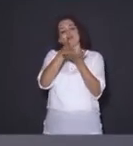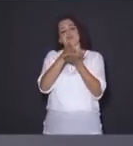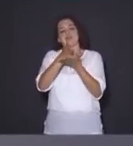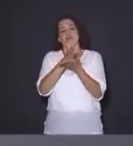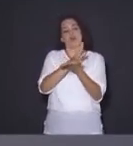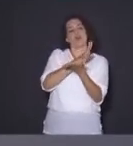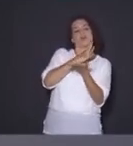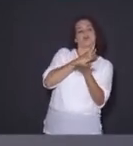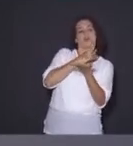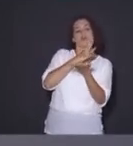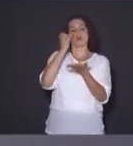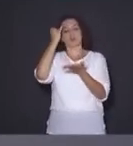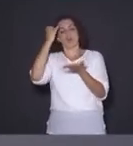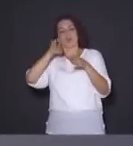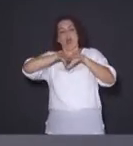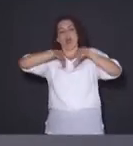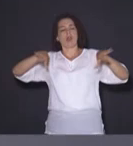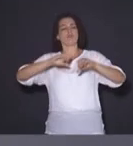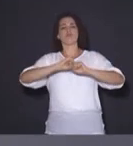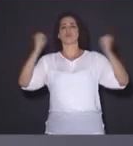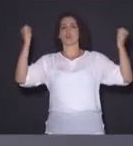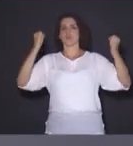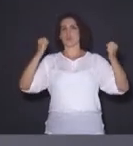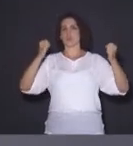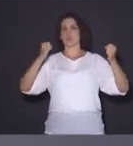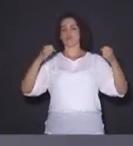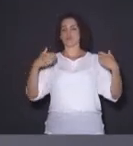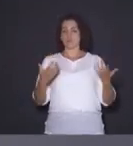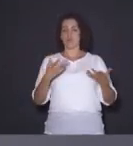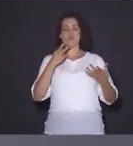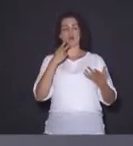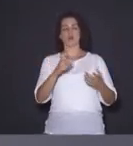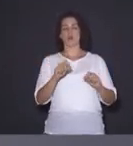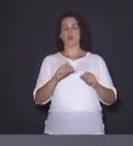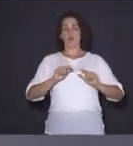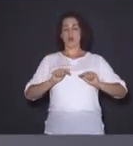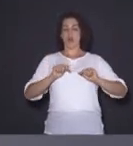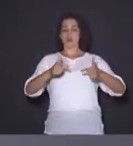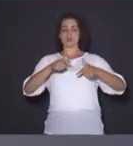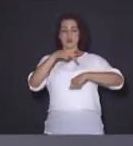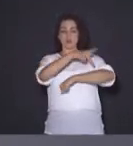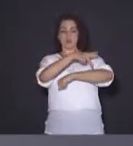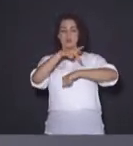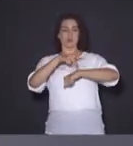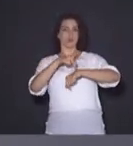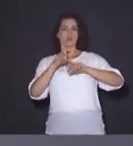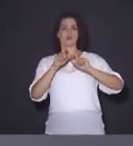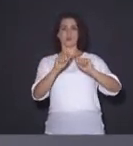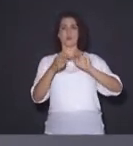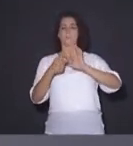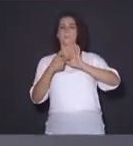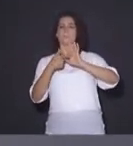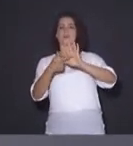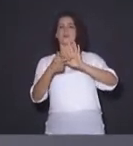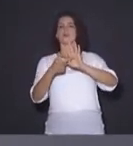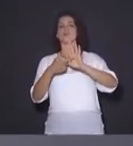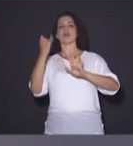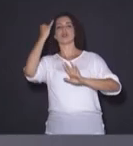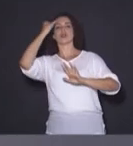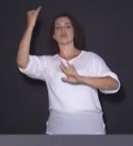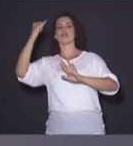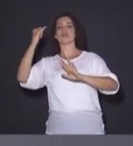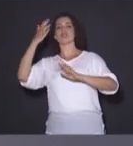dia por exemplo dizia que a ação pedagógica tende a produzir reconhecimento da legitimidade da cultura dominante em